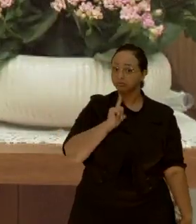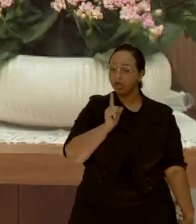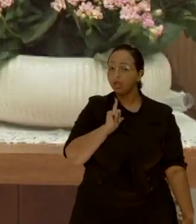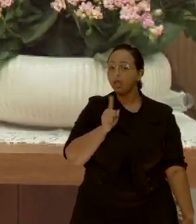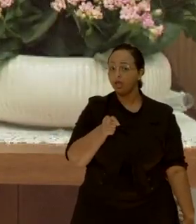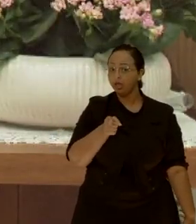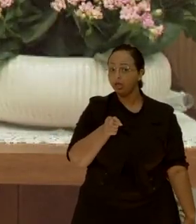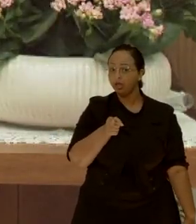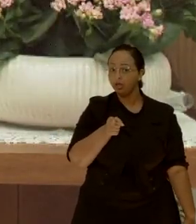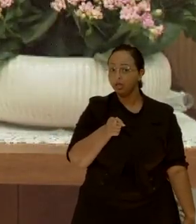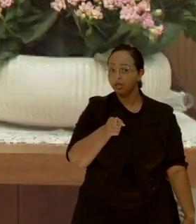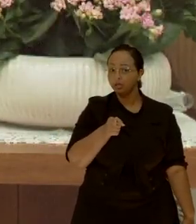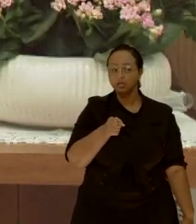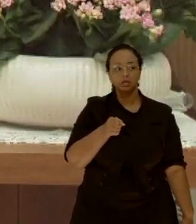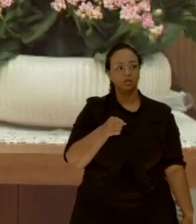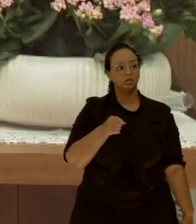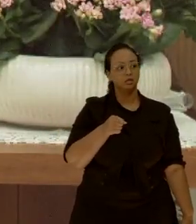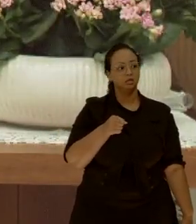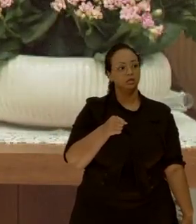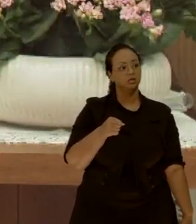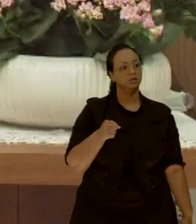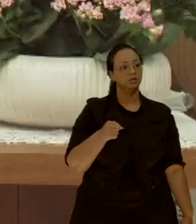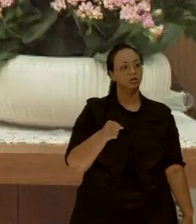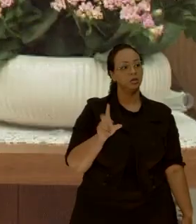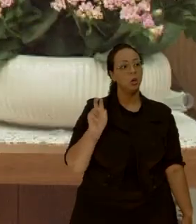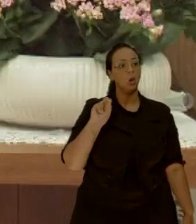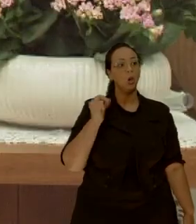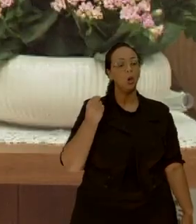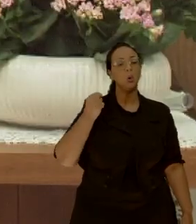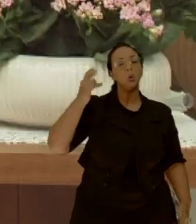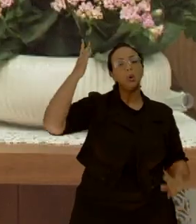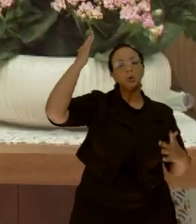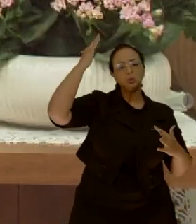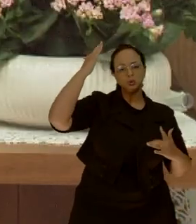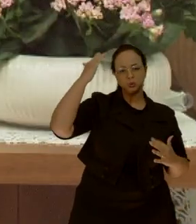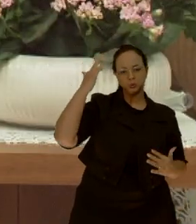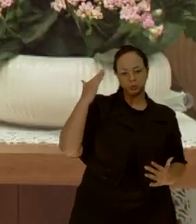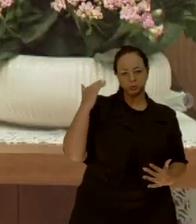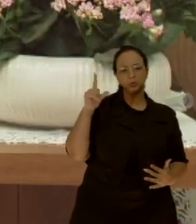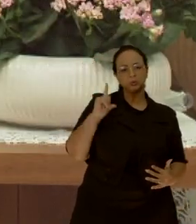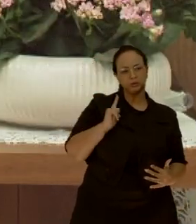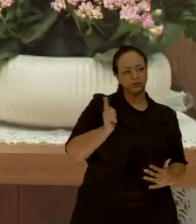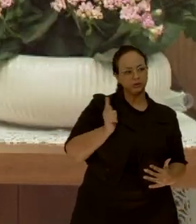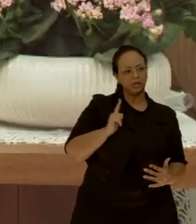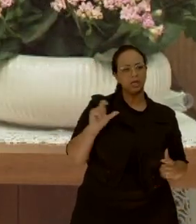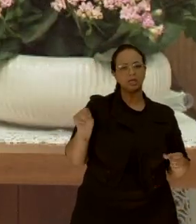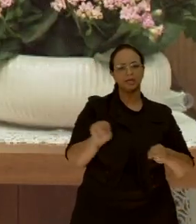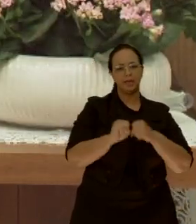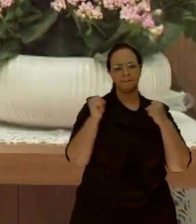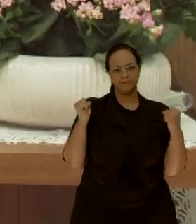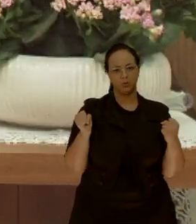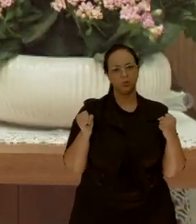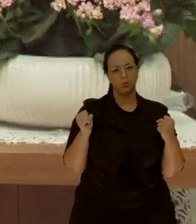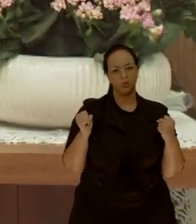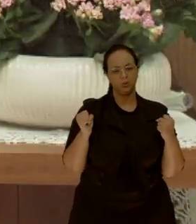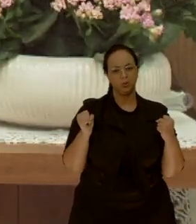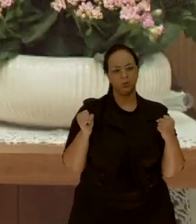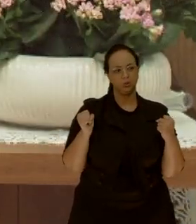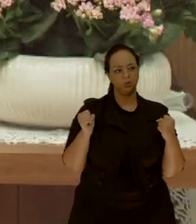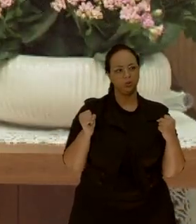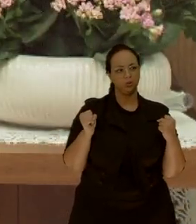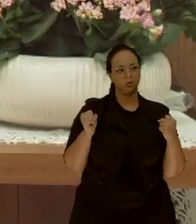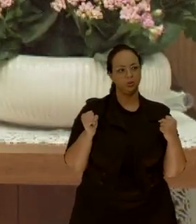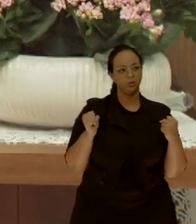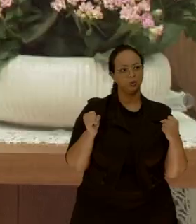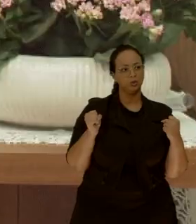A boia do banheiro do chuveiro está quebrada. Aqui